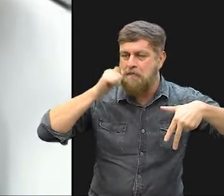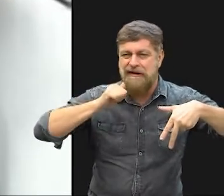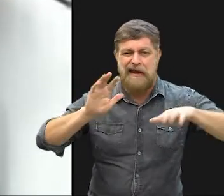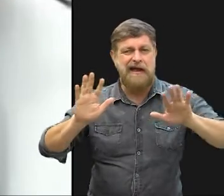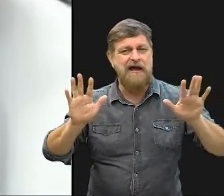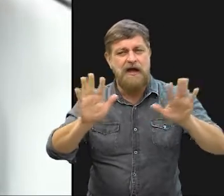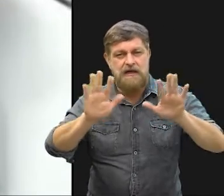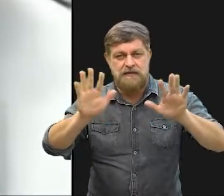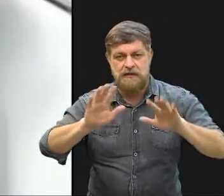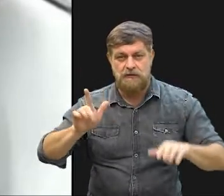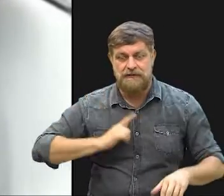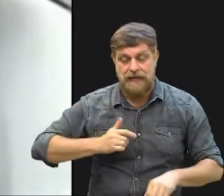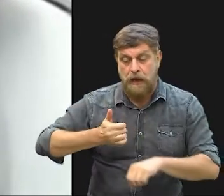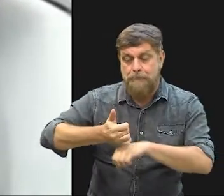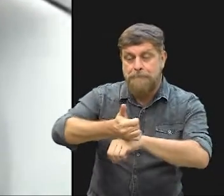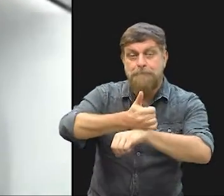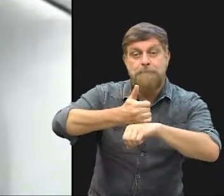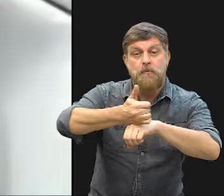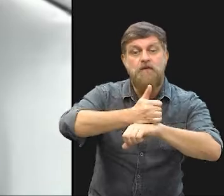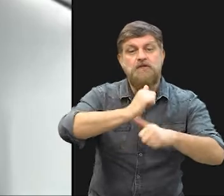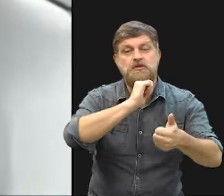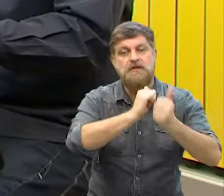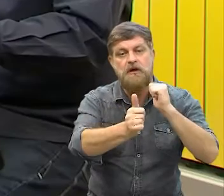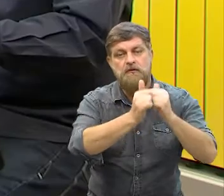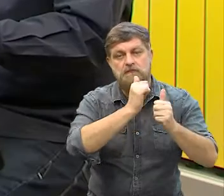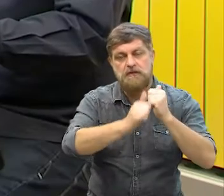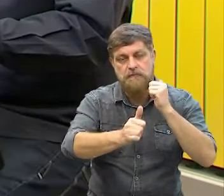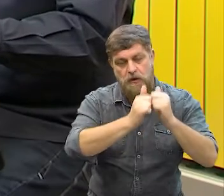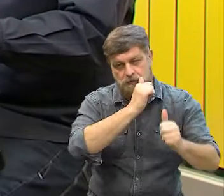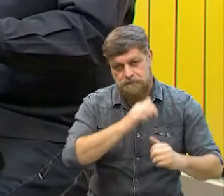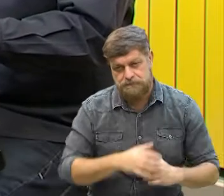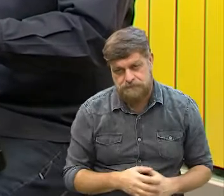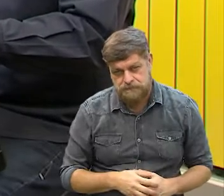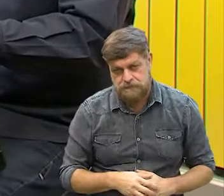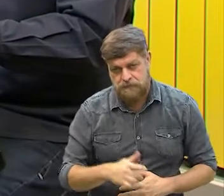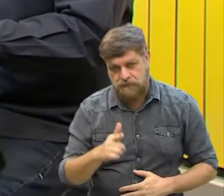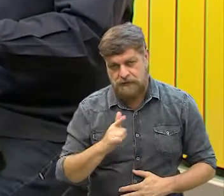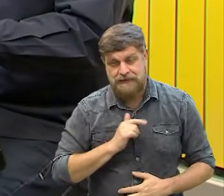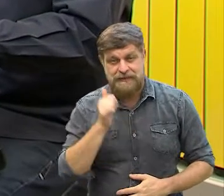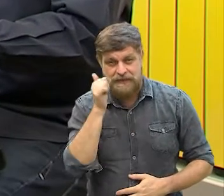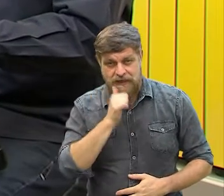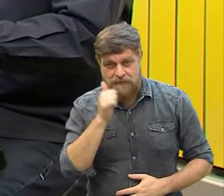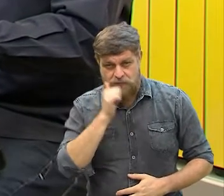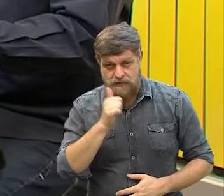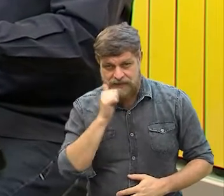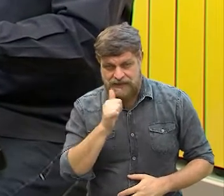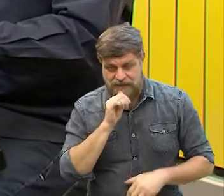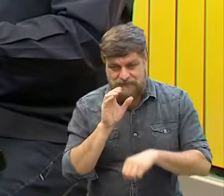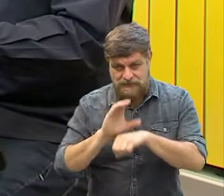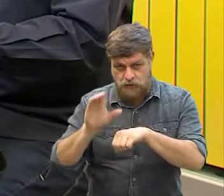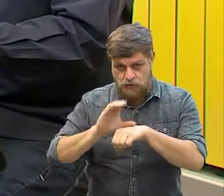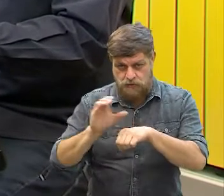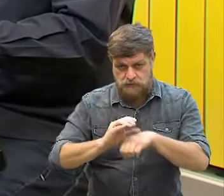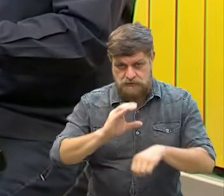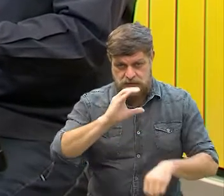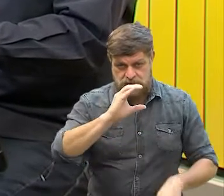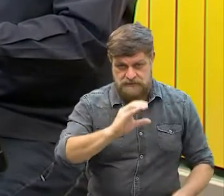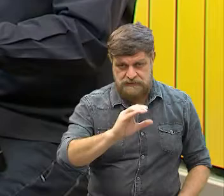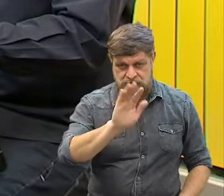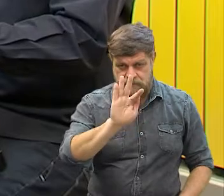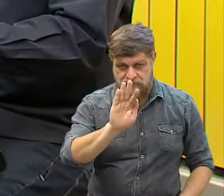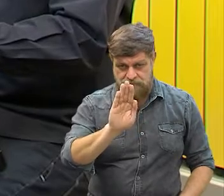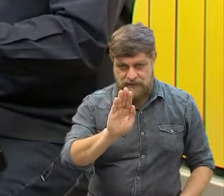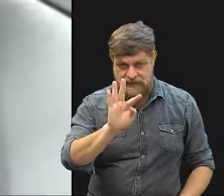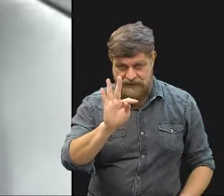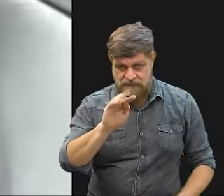mulher, e sim o profissional do futebol, né? Sim. Tem muitas mulheres fazendo este curso da CBF para obter a